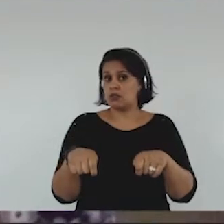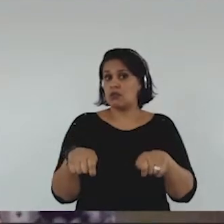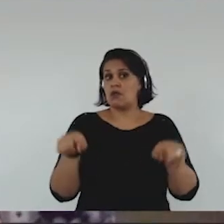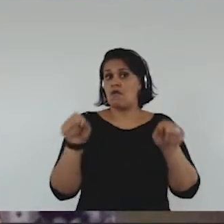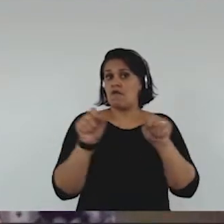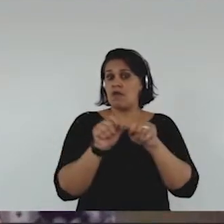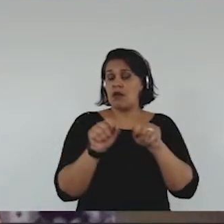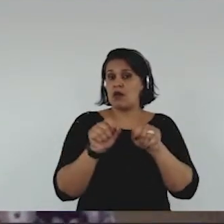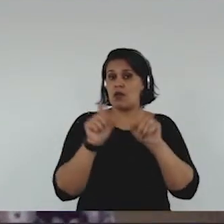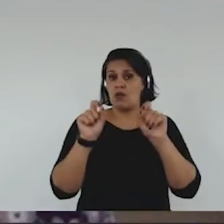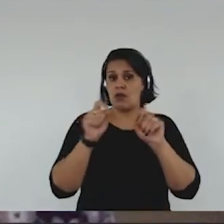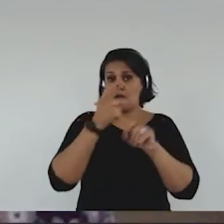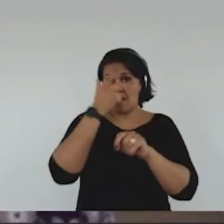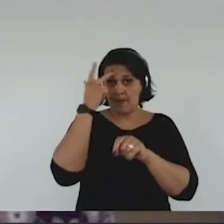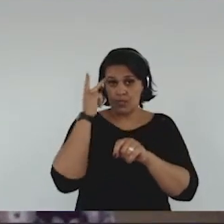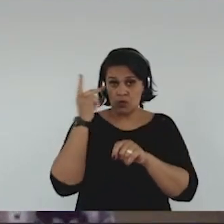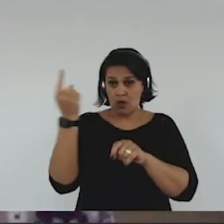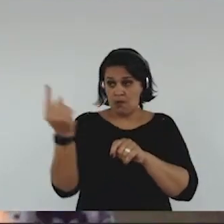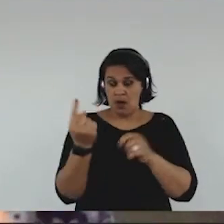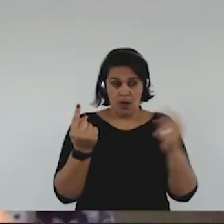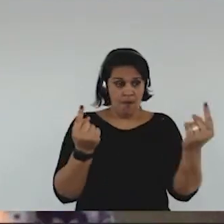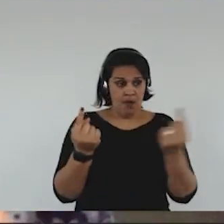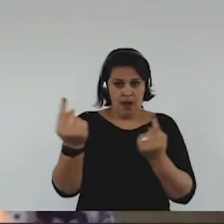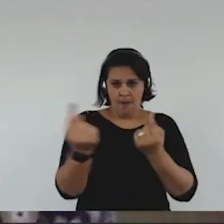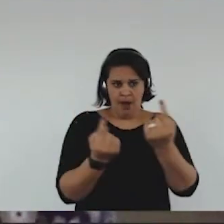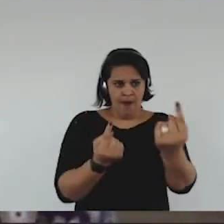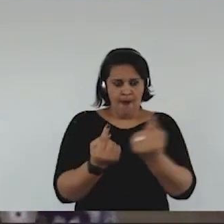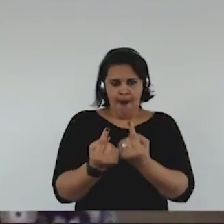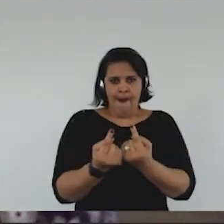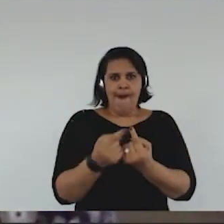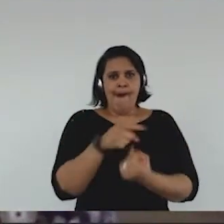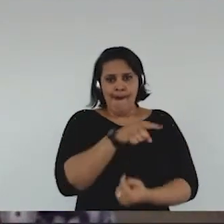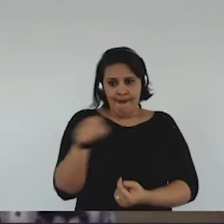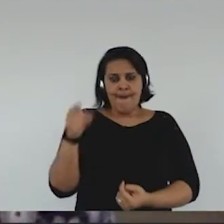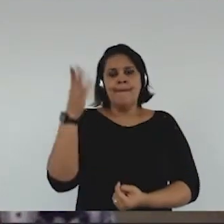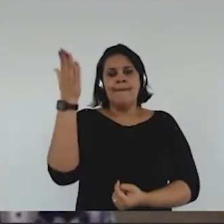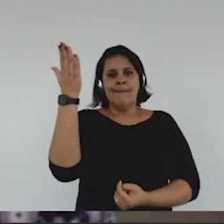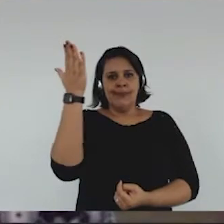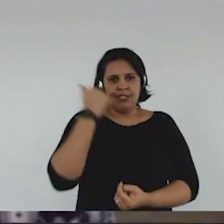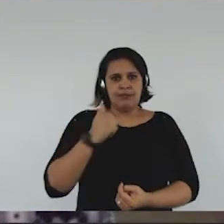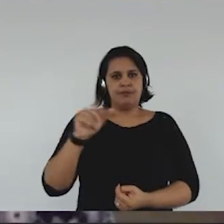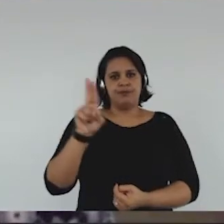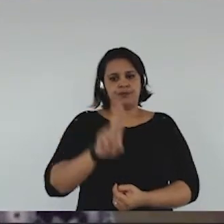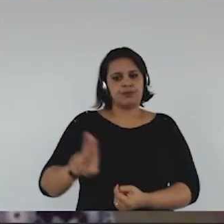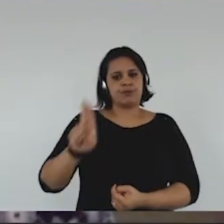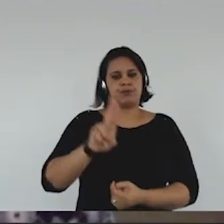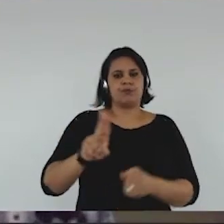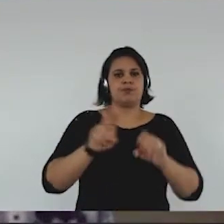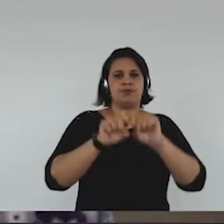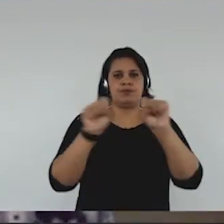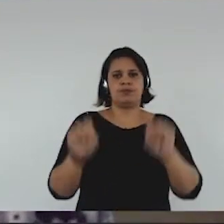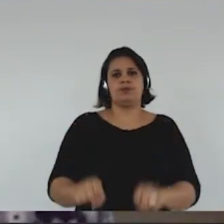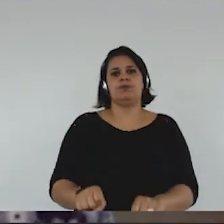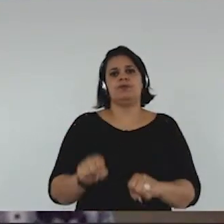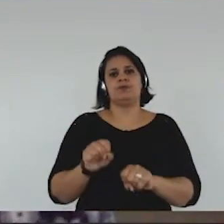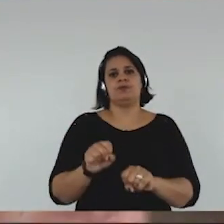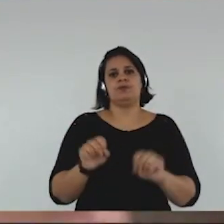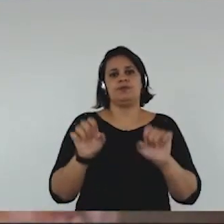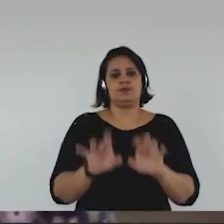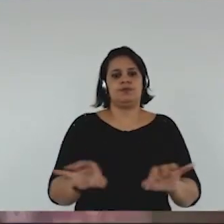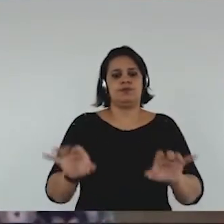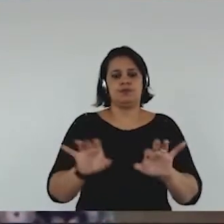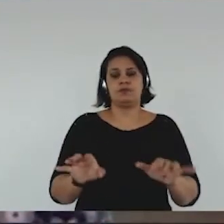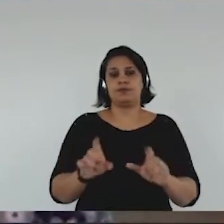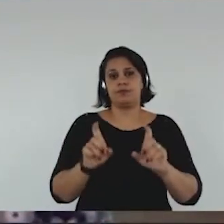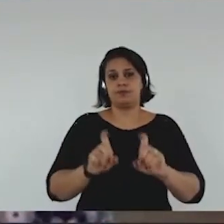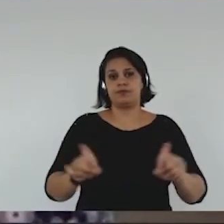diversos partícipes do procedimento arbitral saibam navegar neste sistema. Me